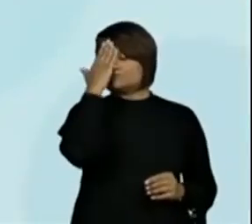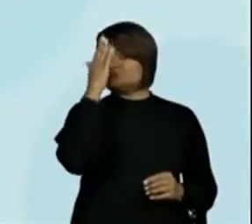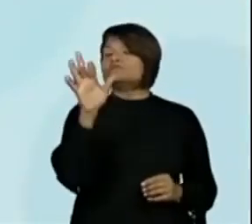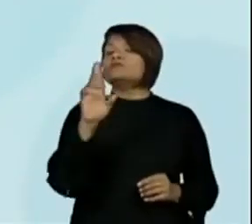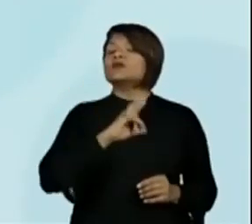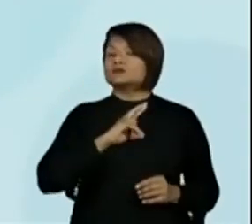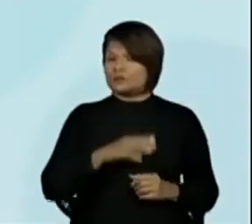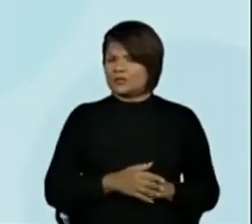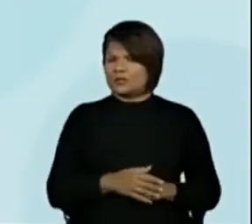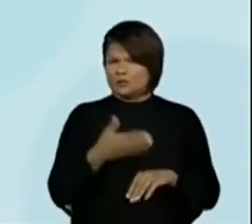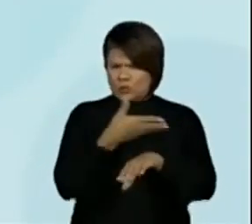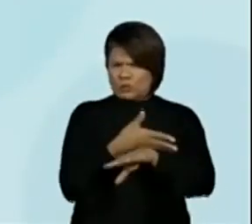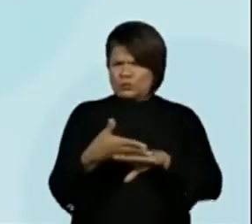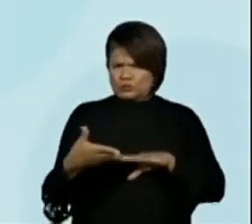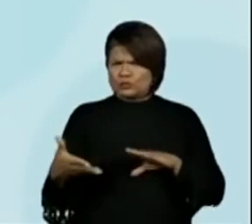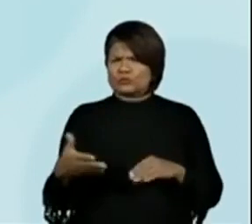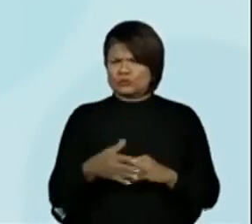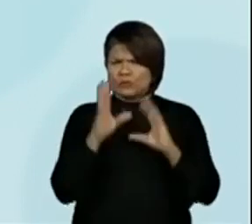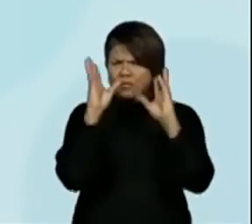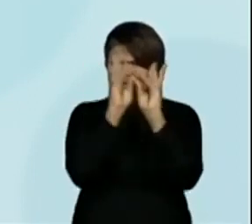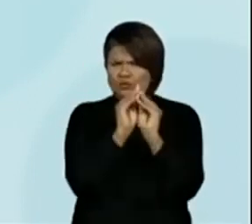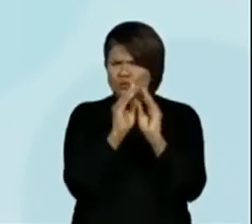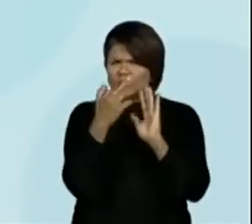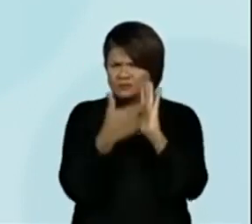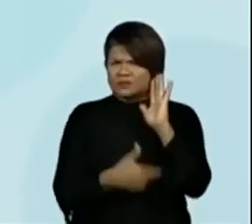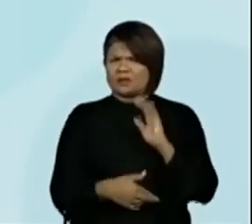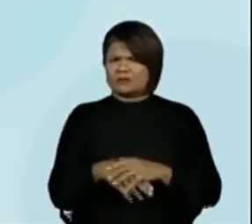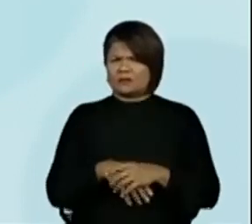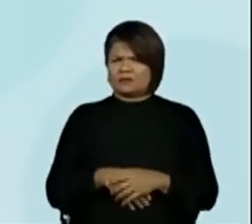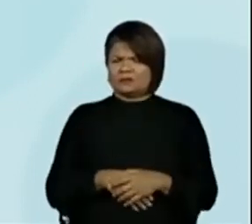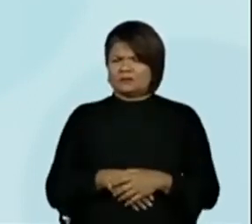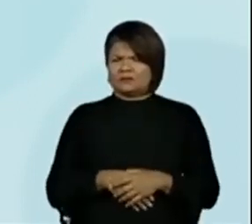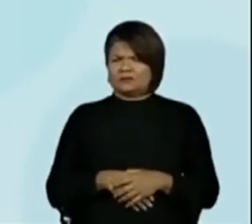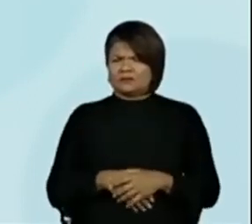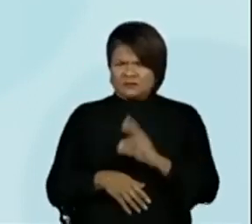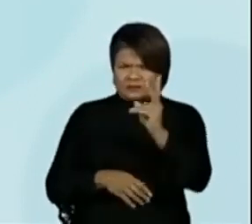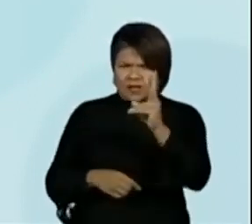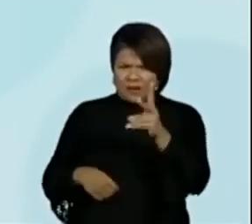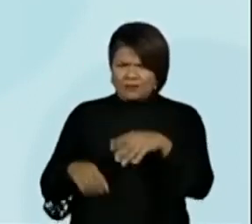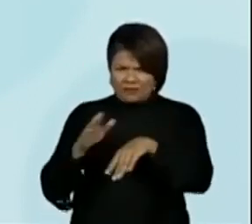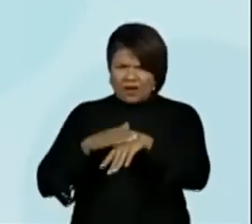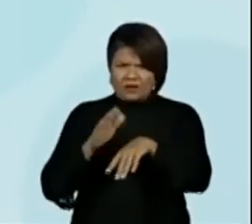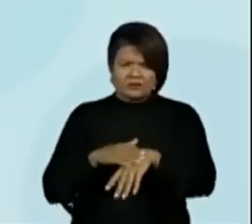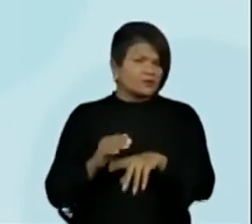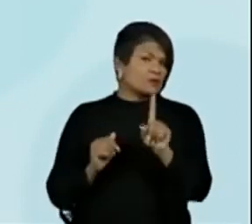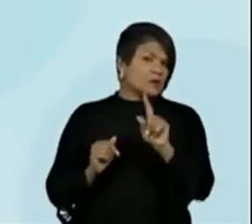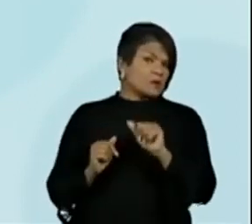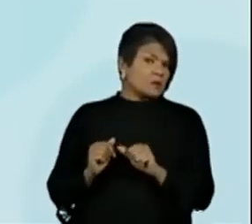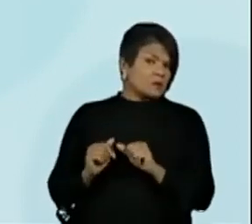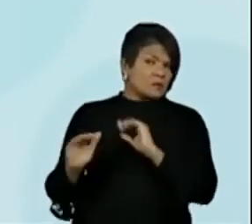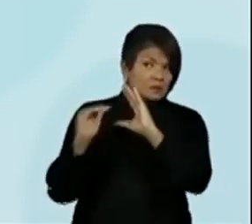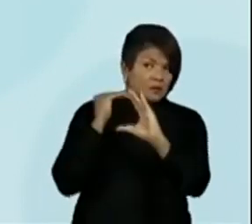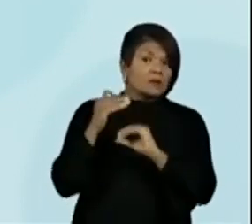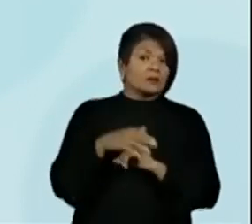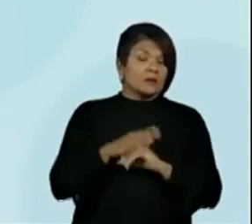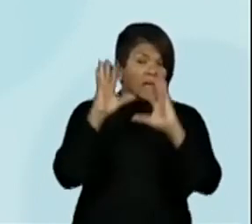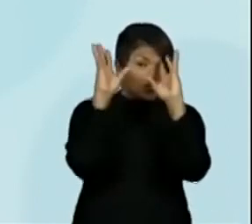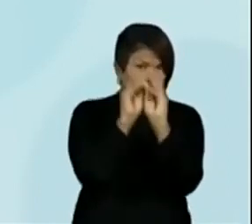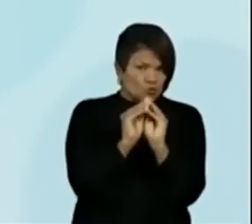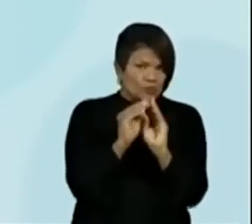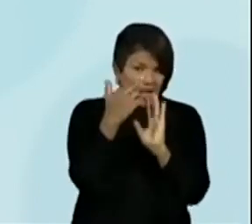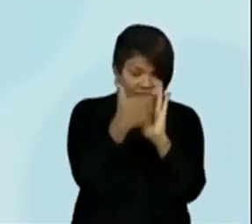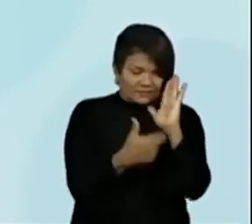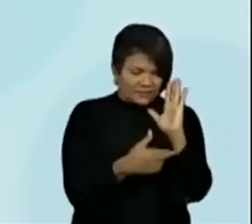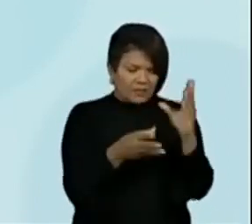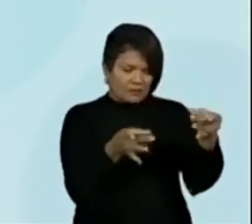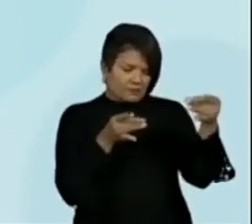isso? Costumamos fazer resumos de receita? Quero ver essas respostas aqui na interação com a gente. A gente resume receita? A gente